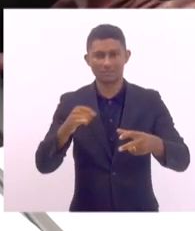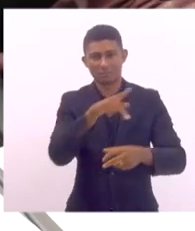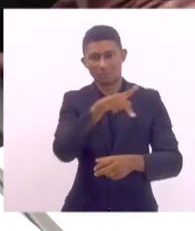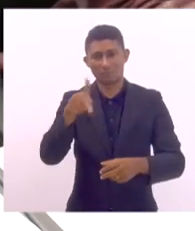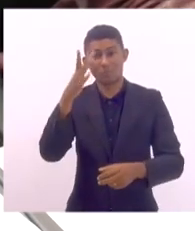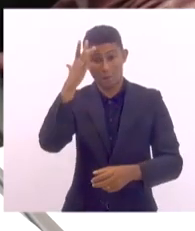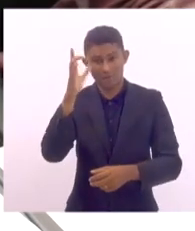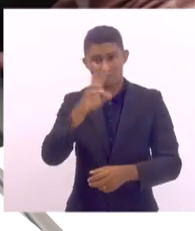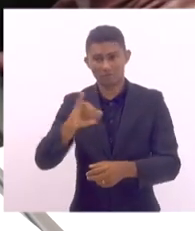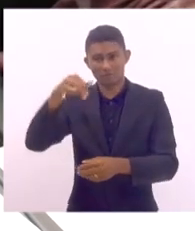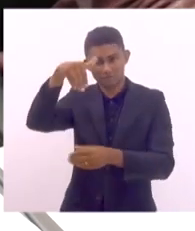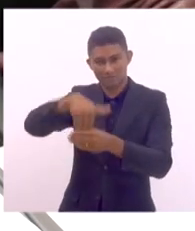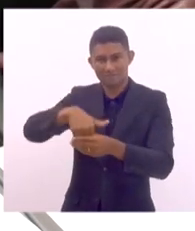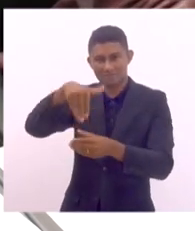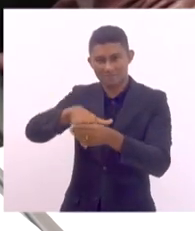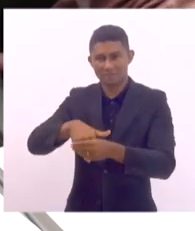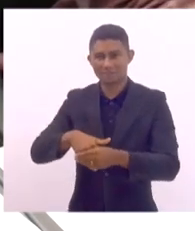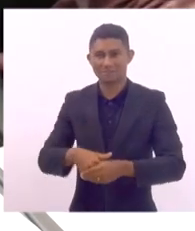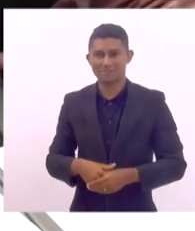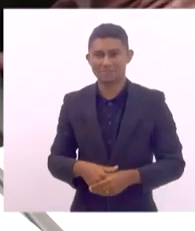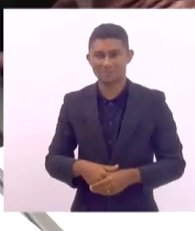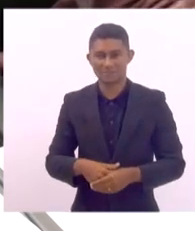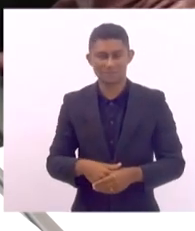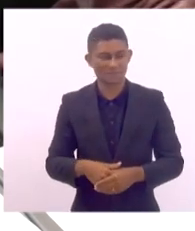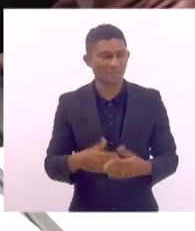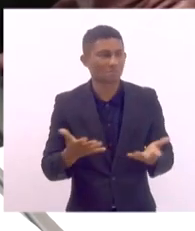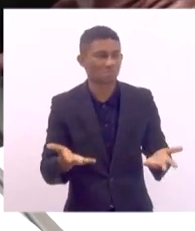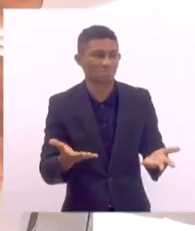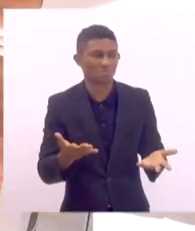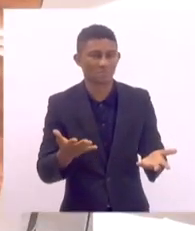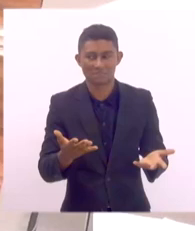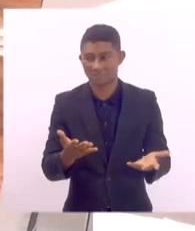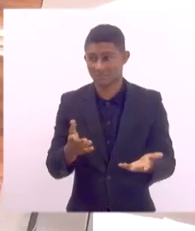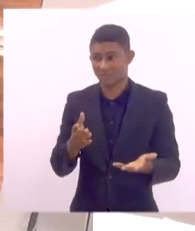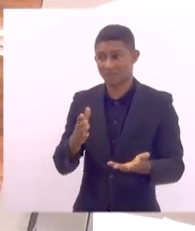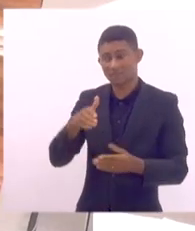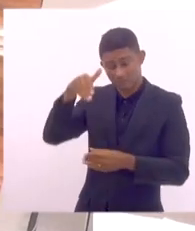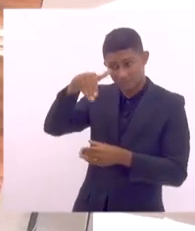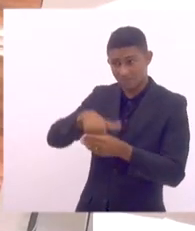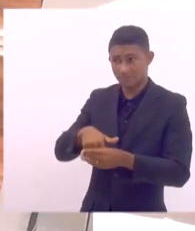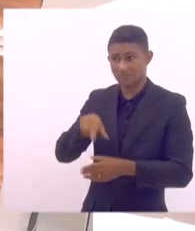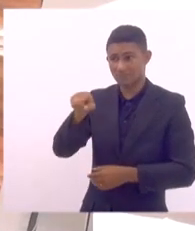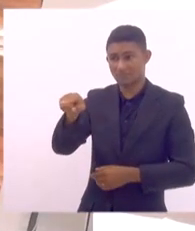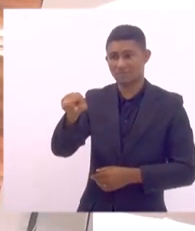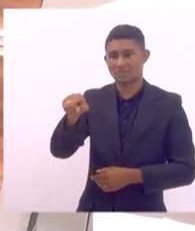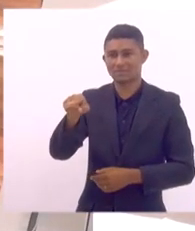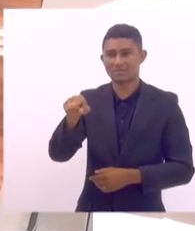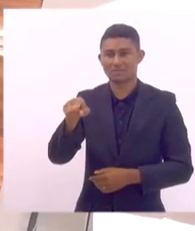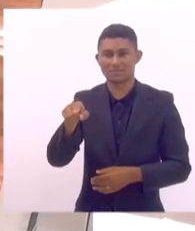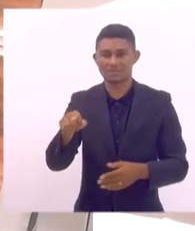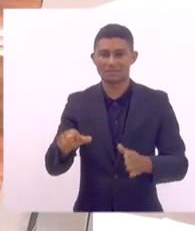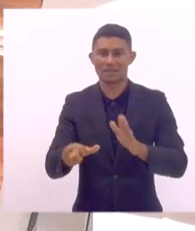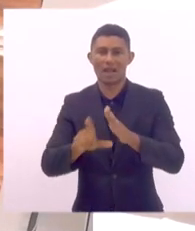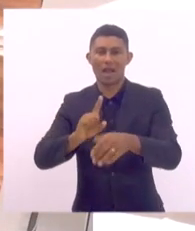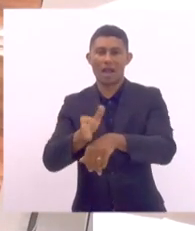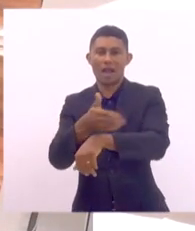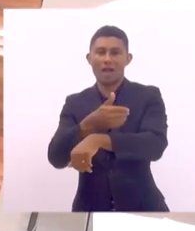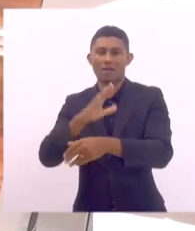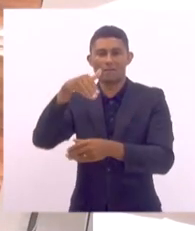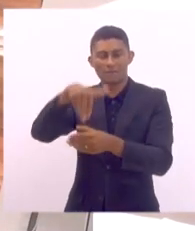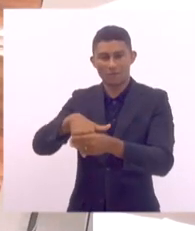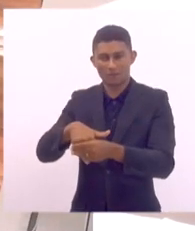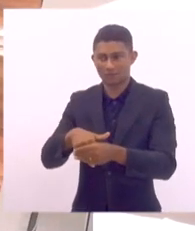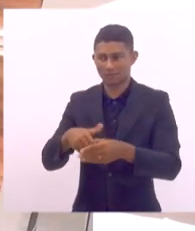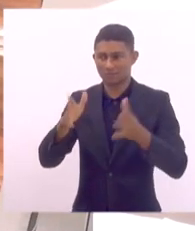Então já tem seu voto. Pode está antecipando o voto, é isso? Hein, Serafim? O senhor está antecipando o voto? O Bacelar, olha